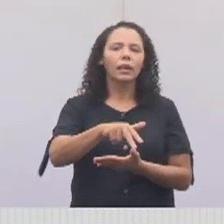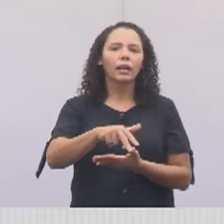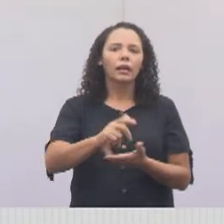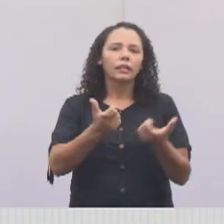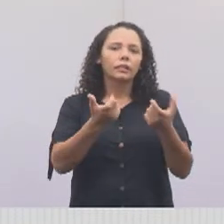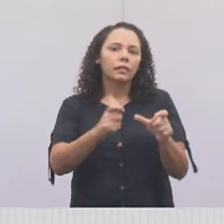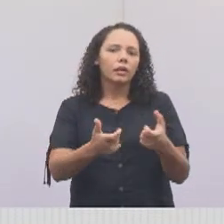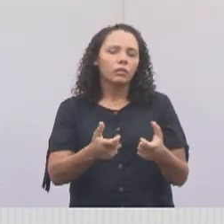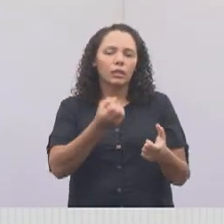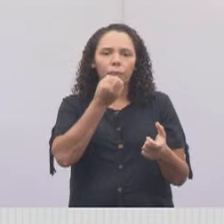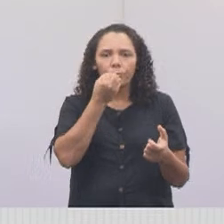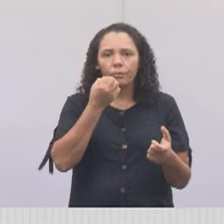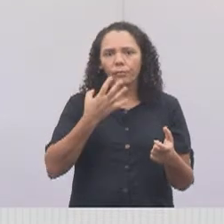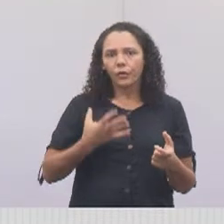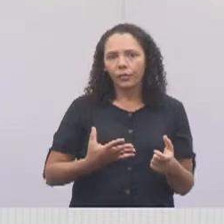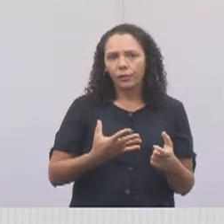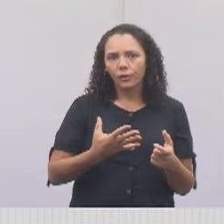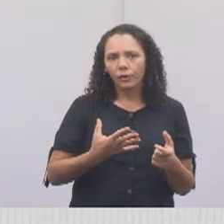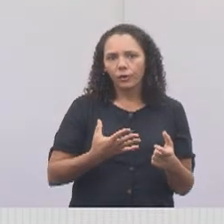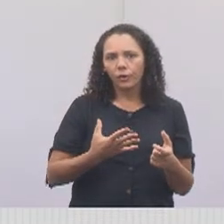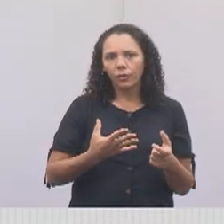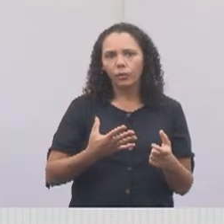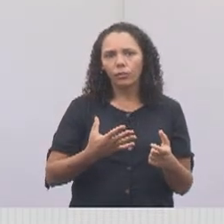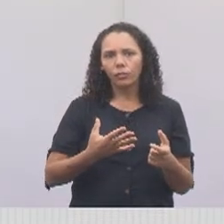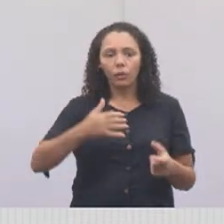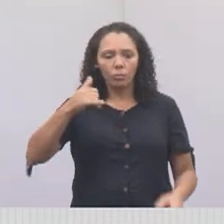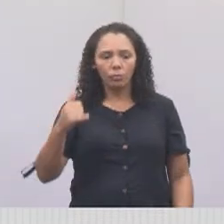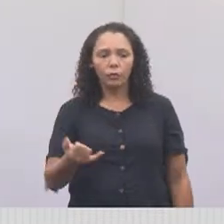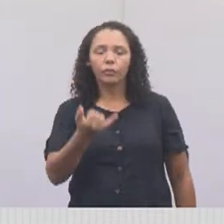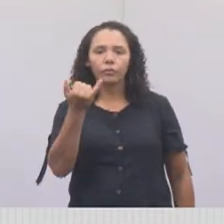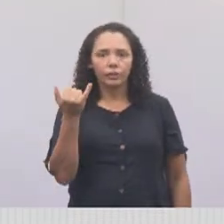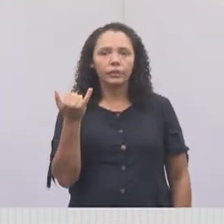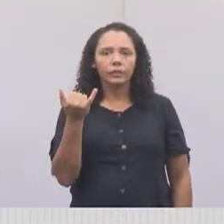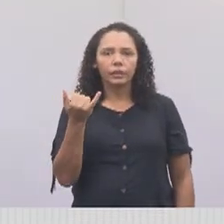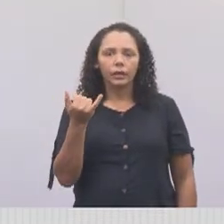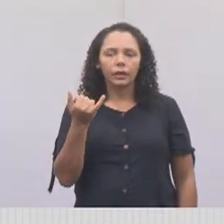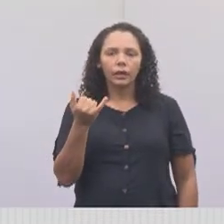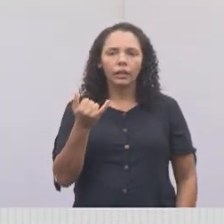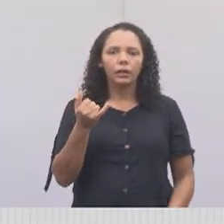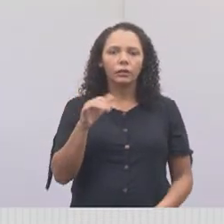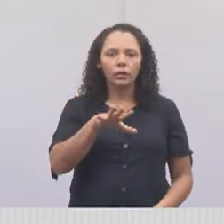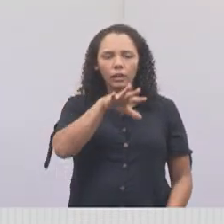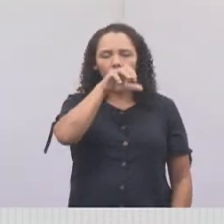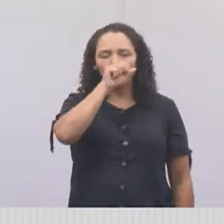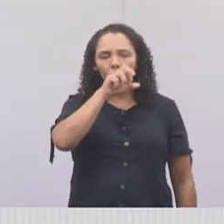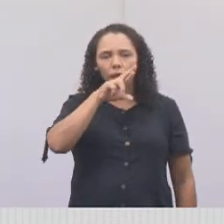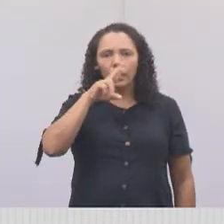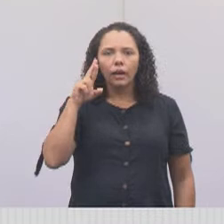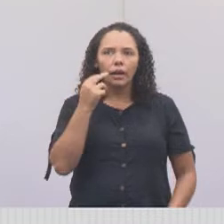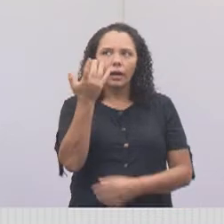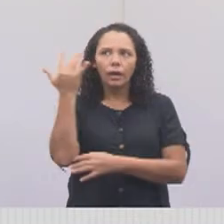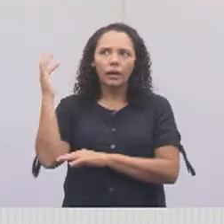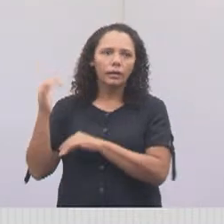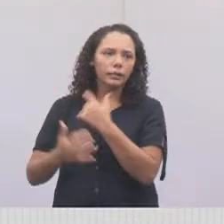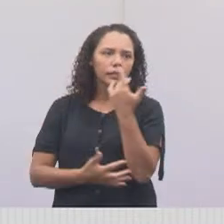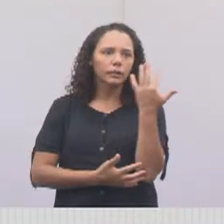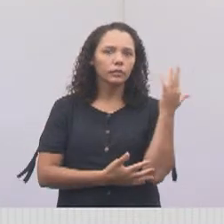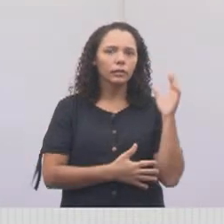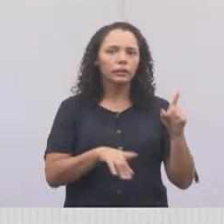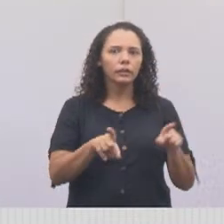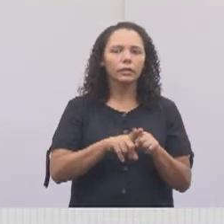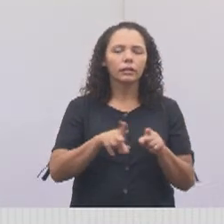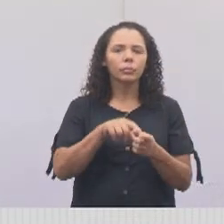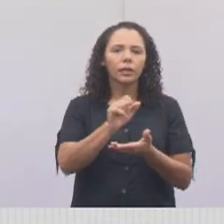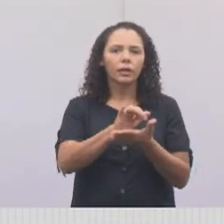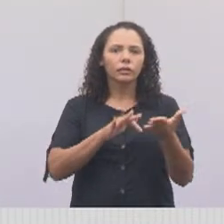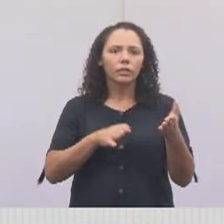espaço que está sendo muito bem aproveitado pela população, ar puro, natureza, e além também de